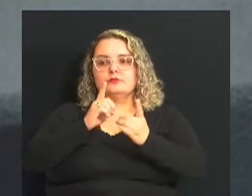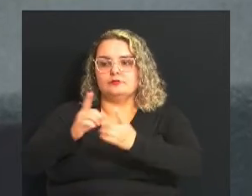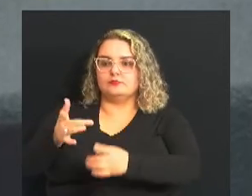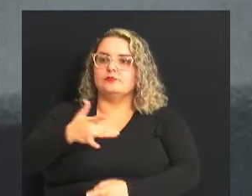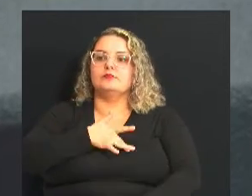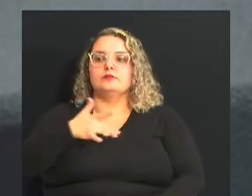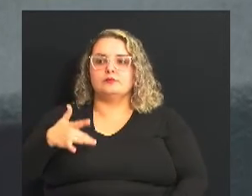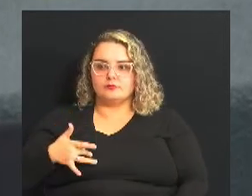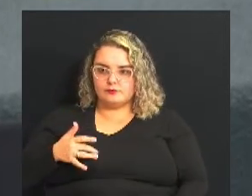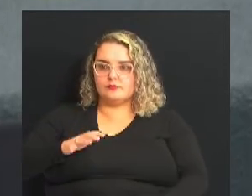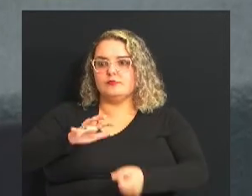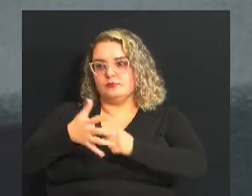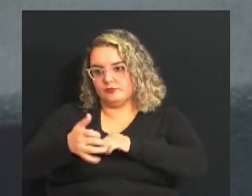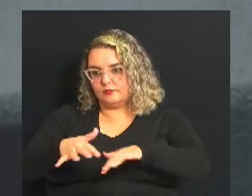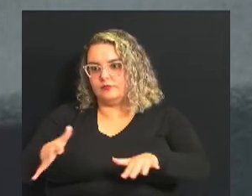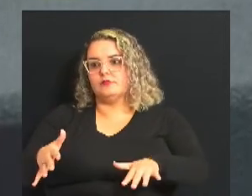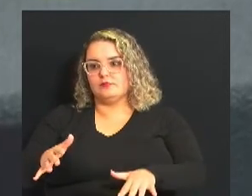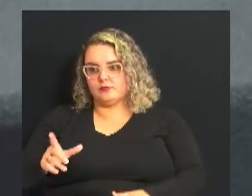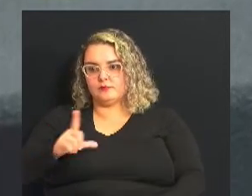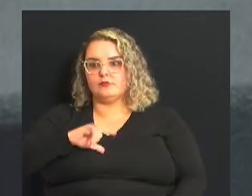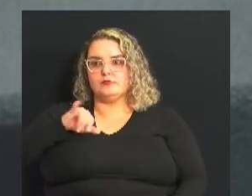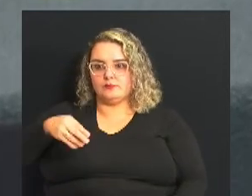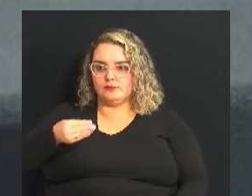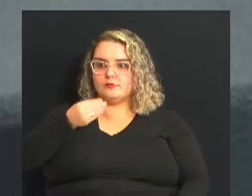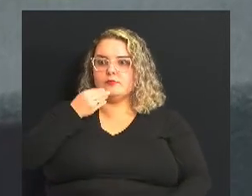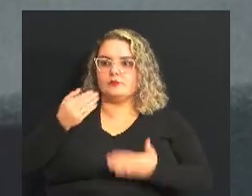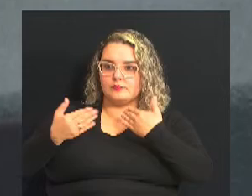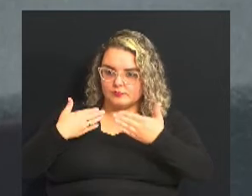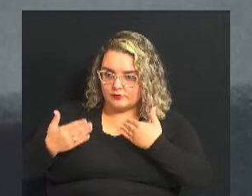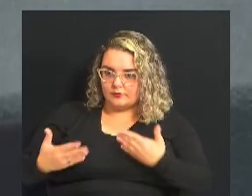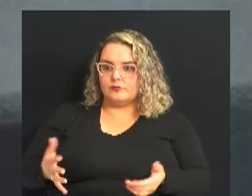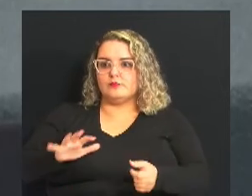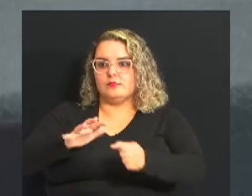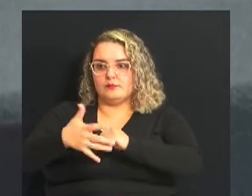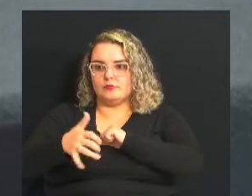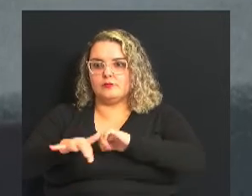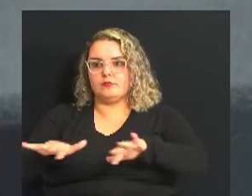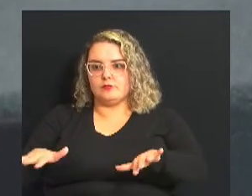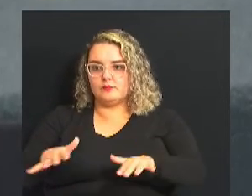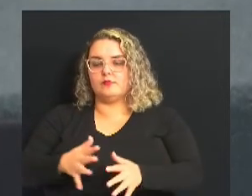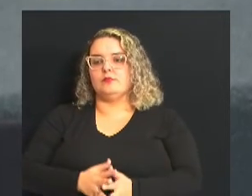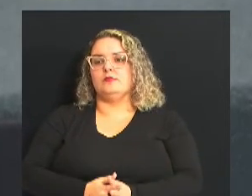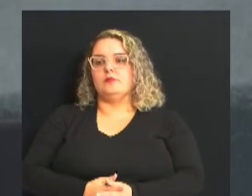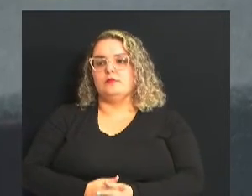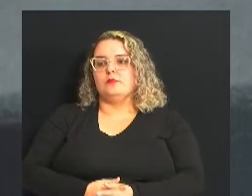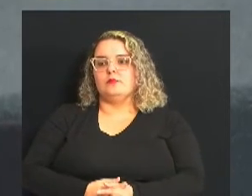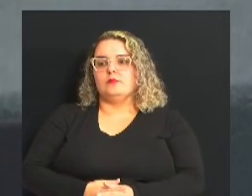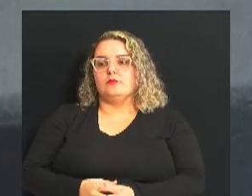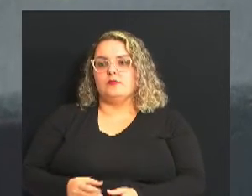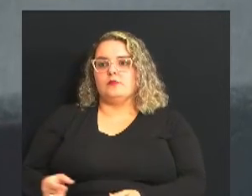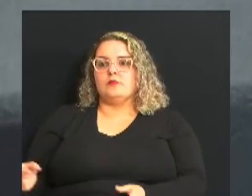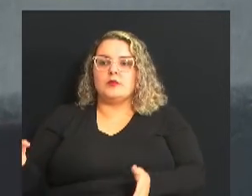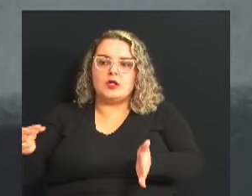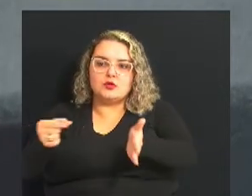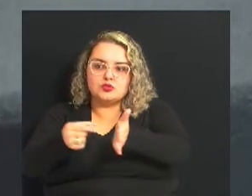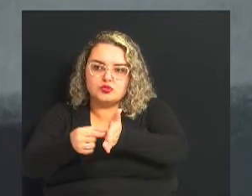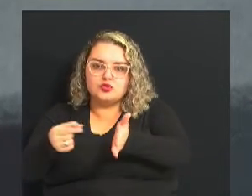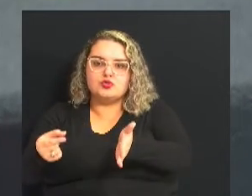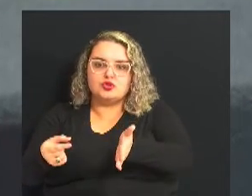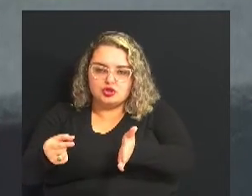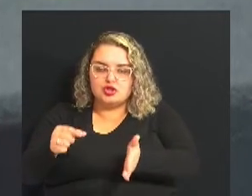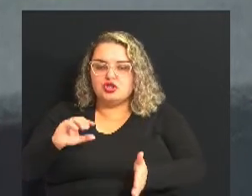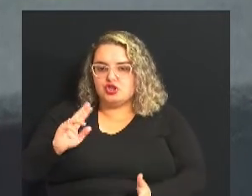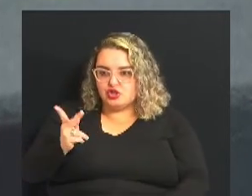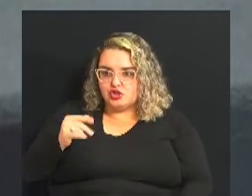na pandemia, tivemos a oportunidade de conversar na pandemia, né? Fornecemos chips para os alunos dos institutos federais,